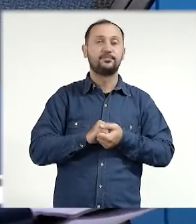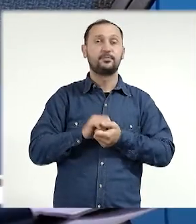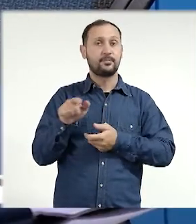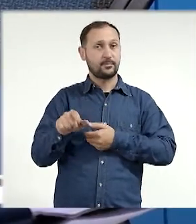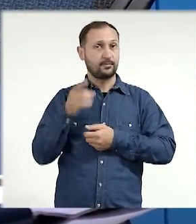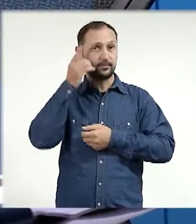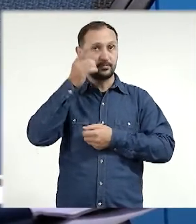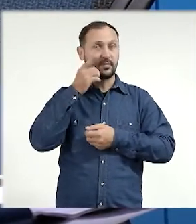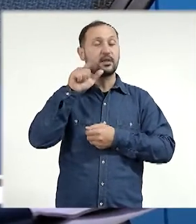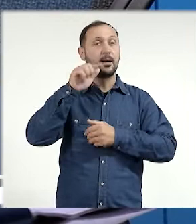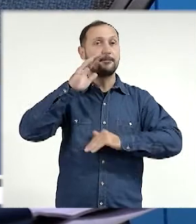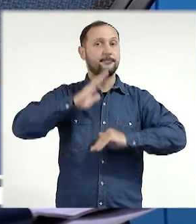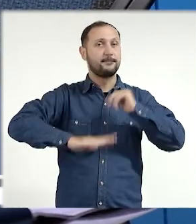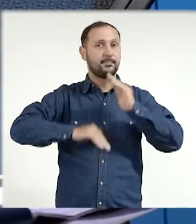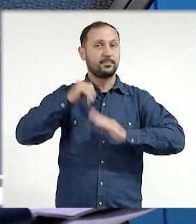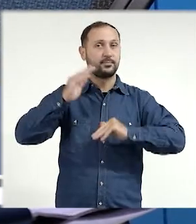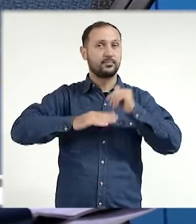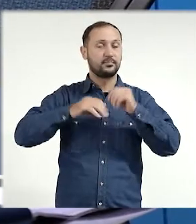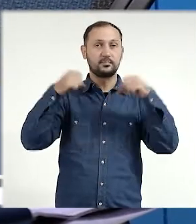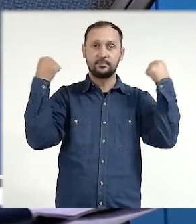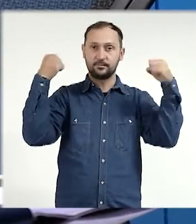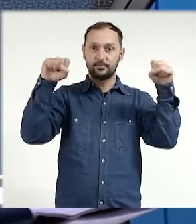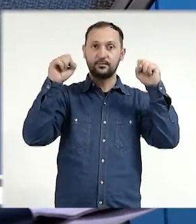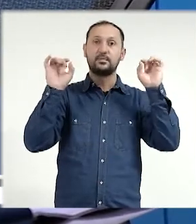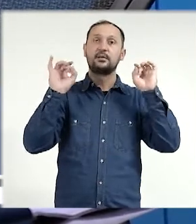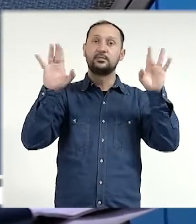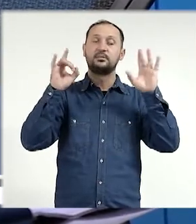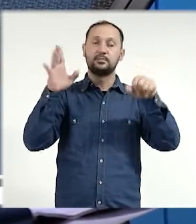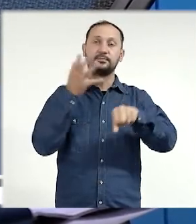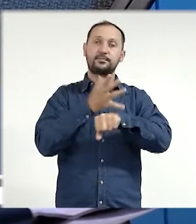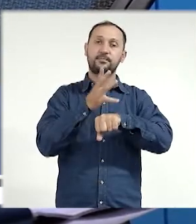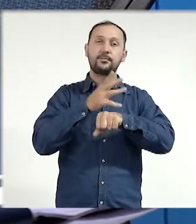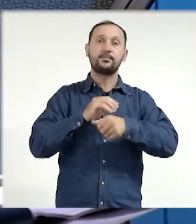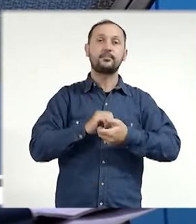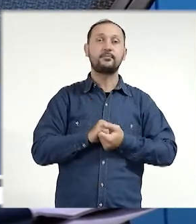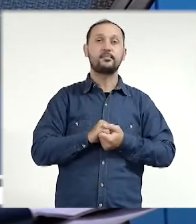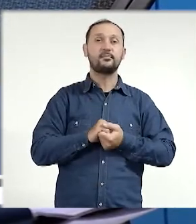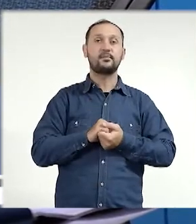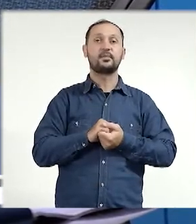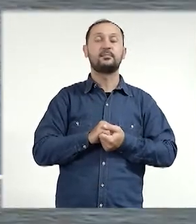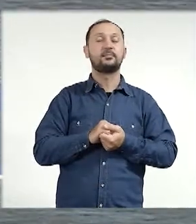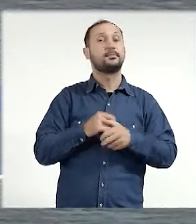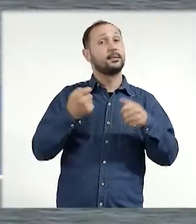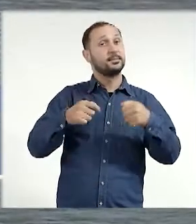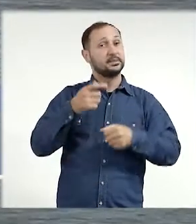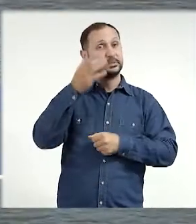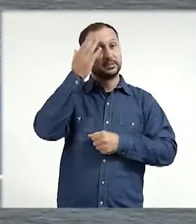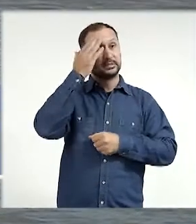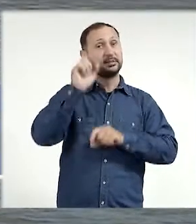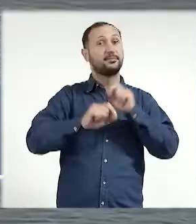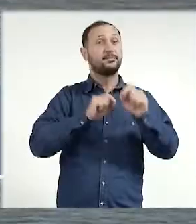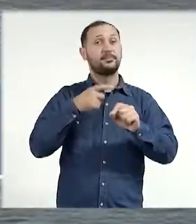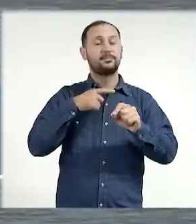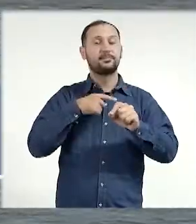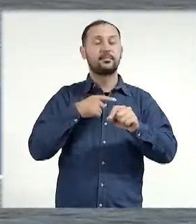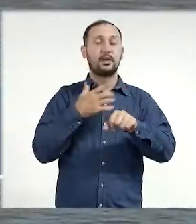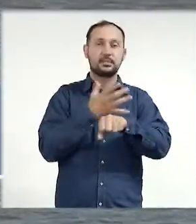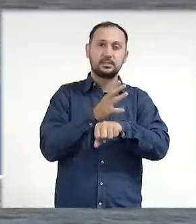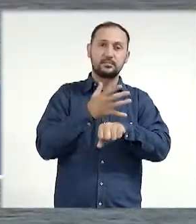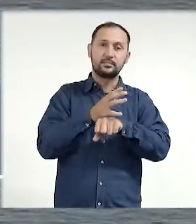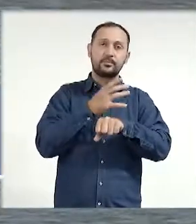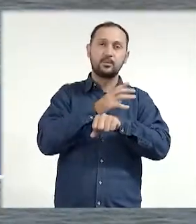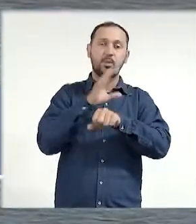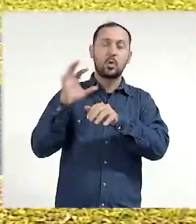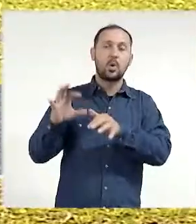protegida. Para o parlamentar, que é profissional de educação física especializado em treinamento desportivo, há que se ressaltar a importância da